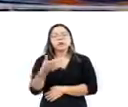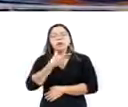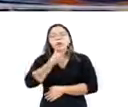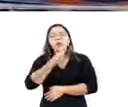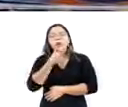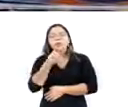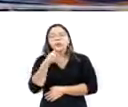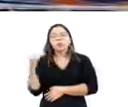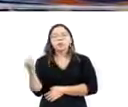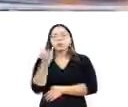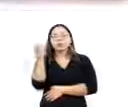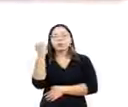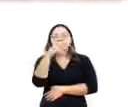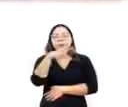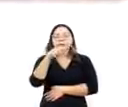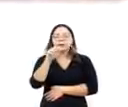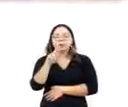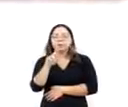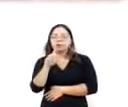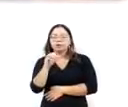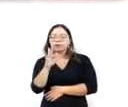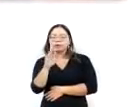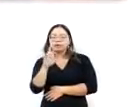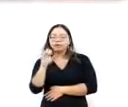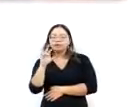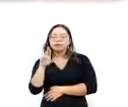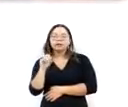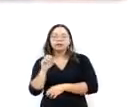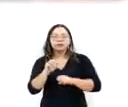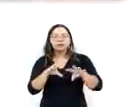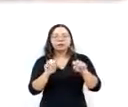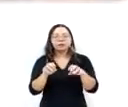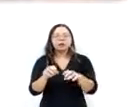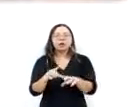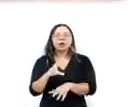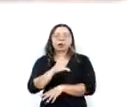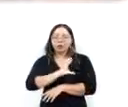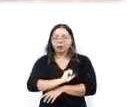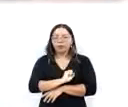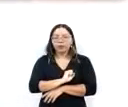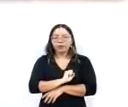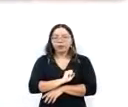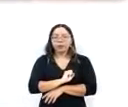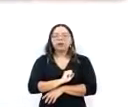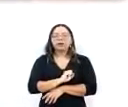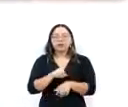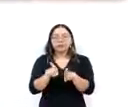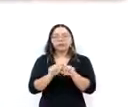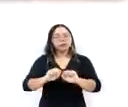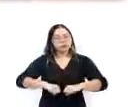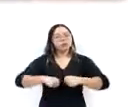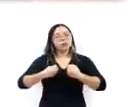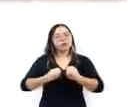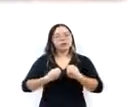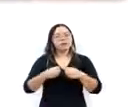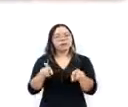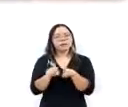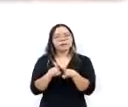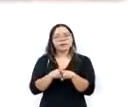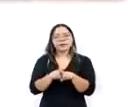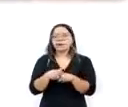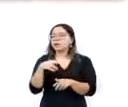nosso grandioso mestre Paulo Freire, que diz que a educação é um ato de amor, por isso um ato de coragem